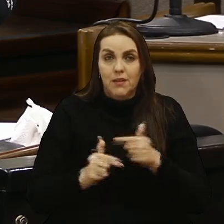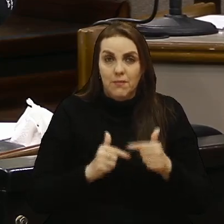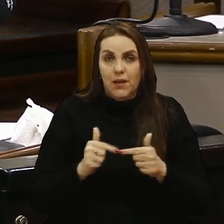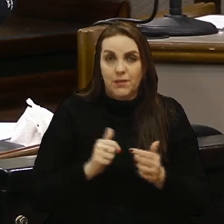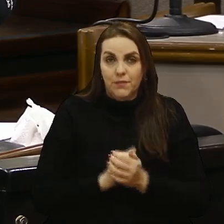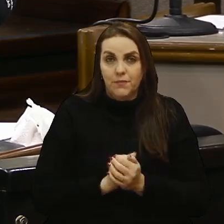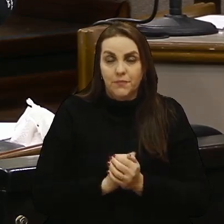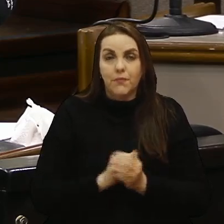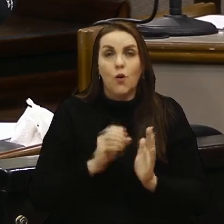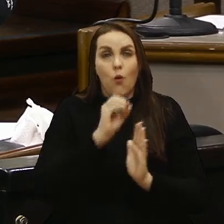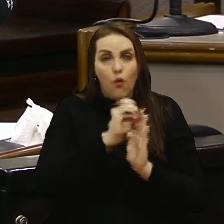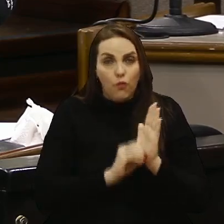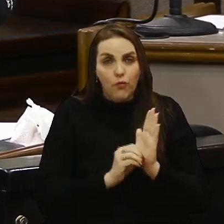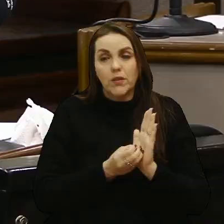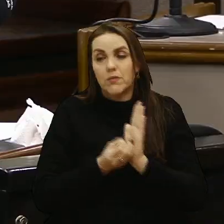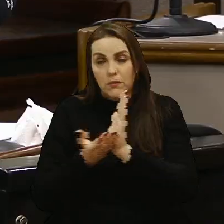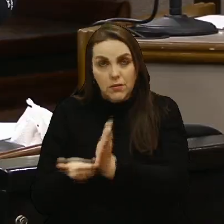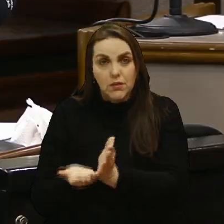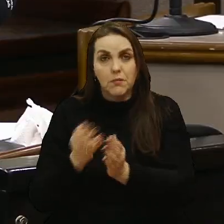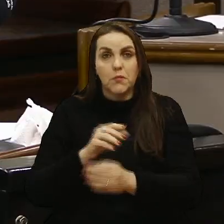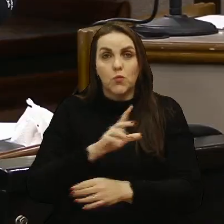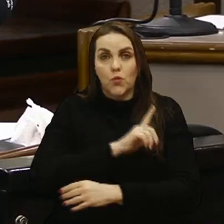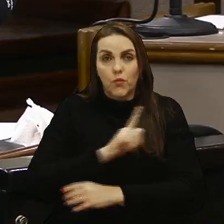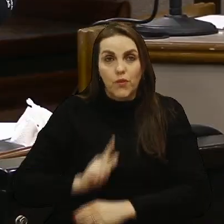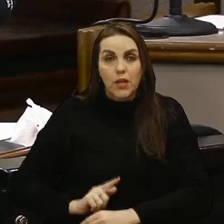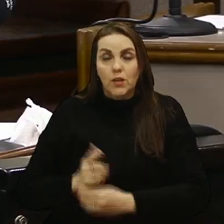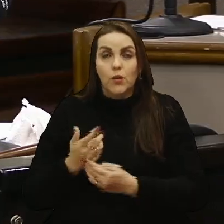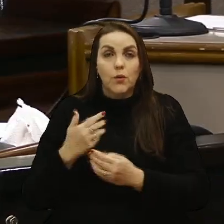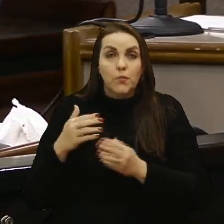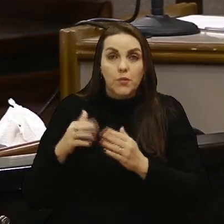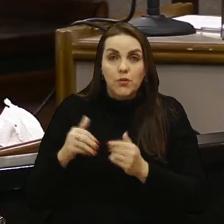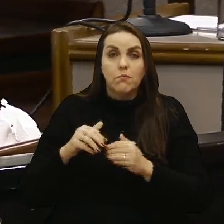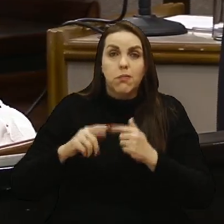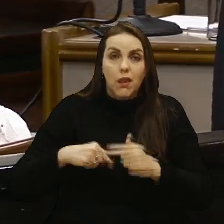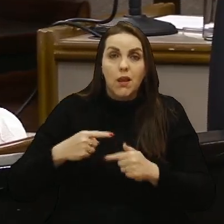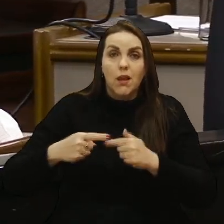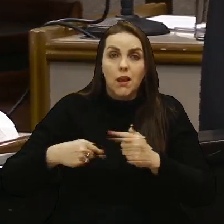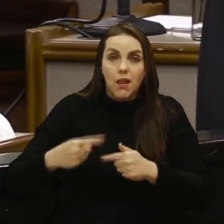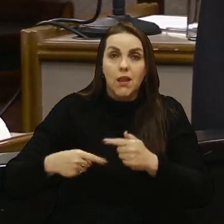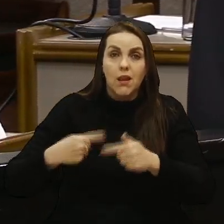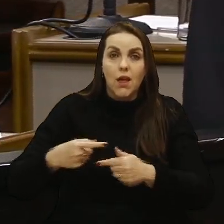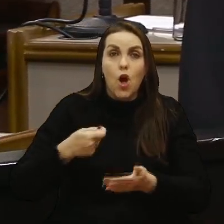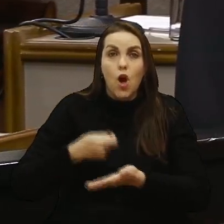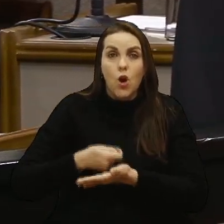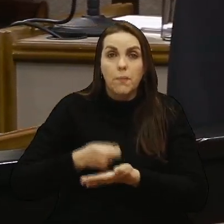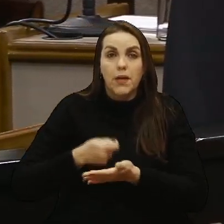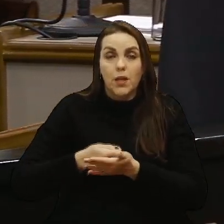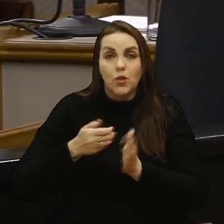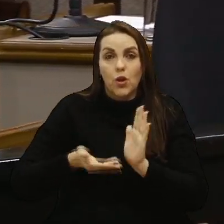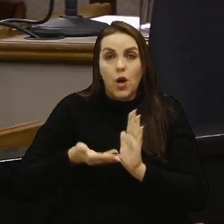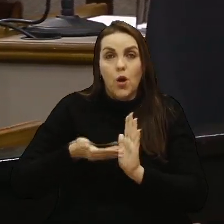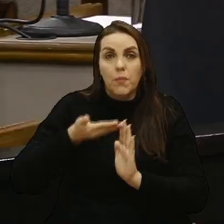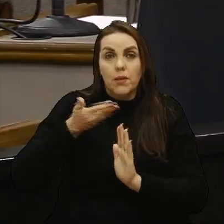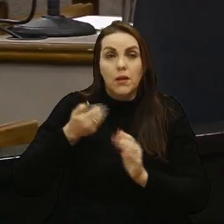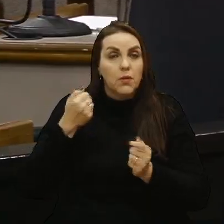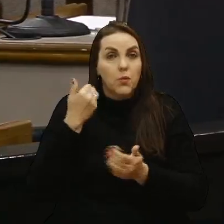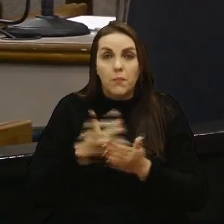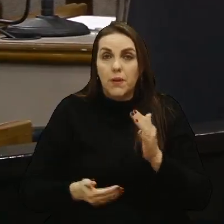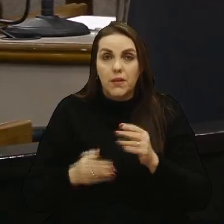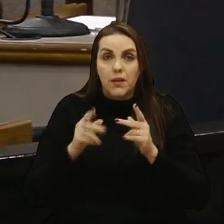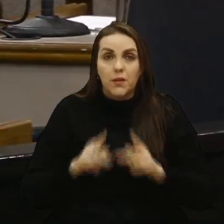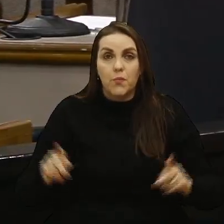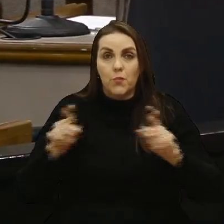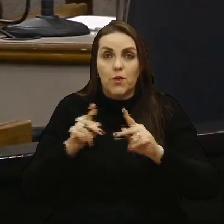fazer ofício para o governo para que não que fosse protelando esse negócio de obrigar eles a aumentar para não perder o público. Mas aí o